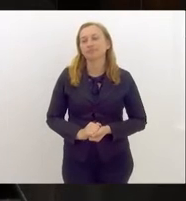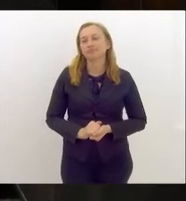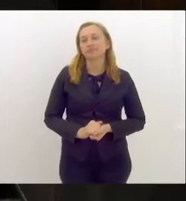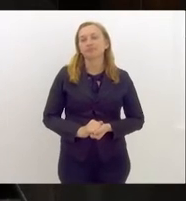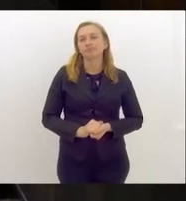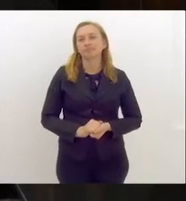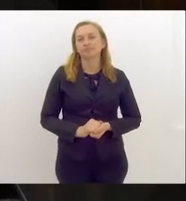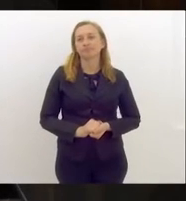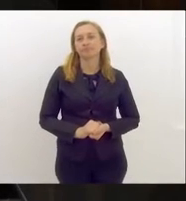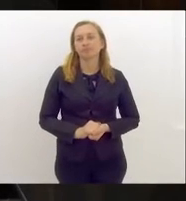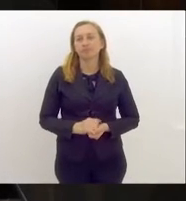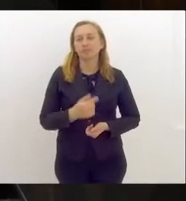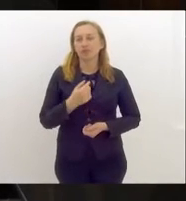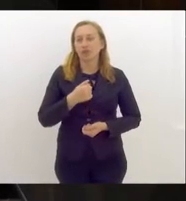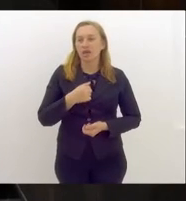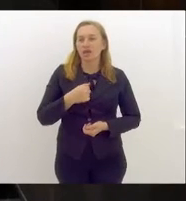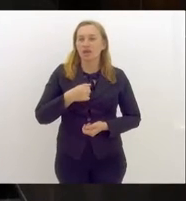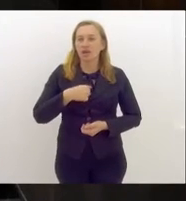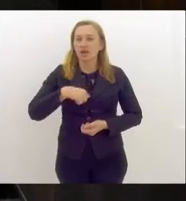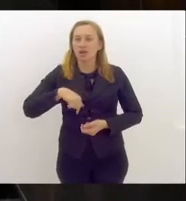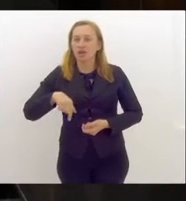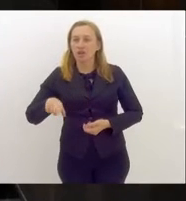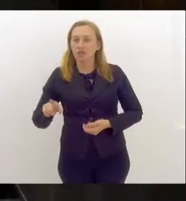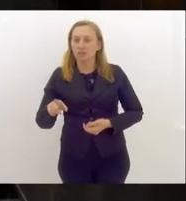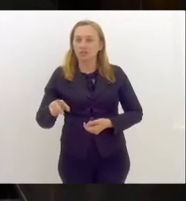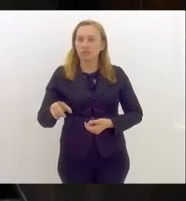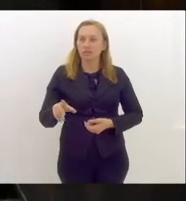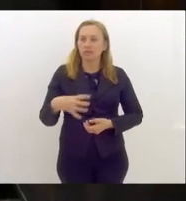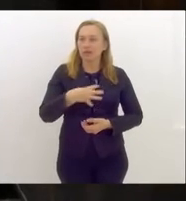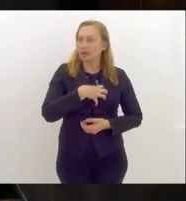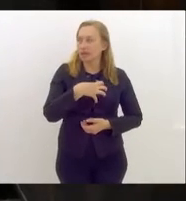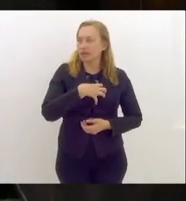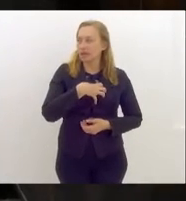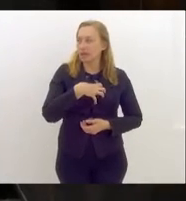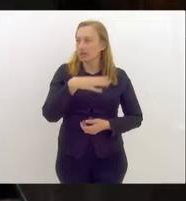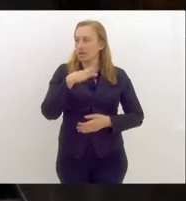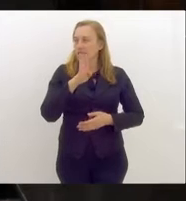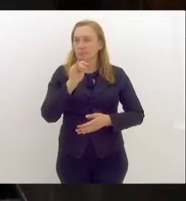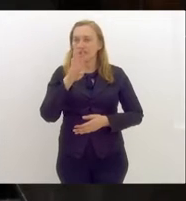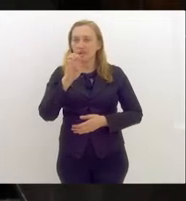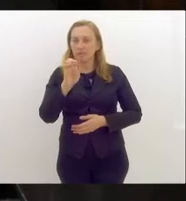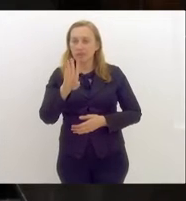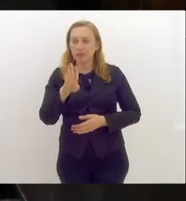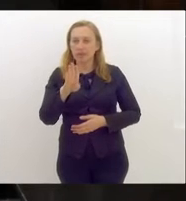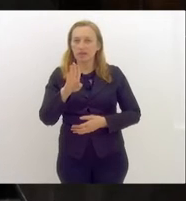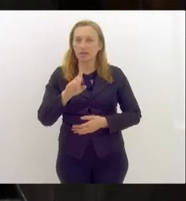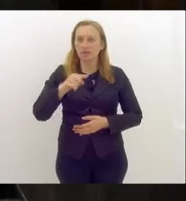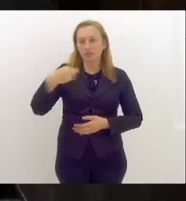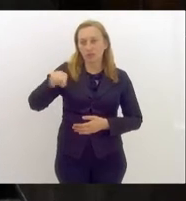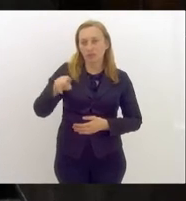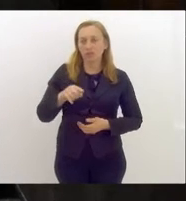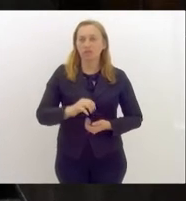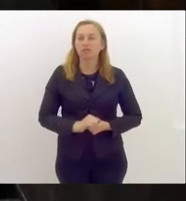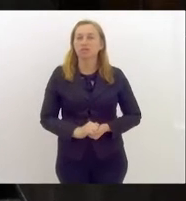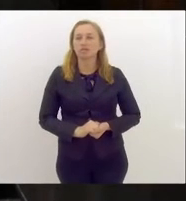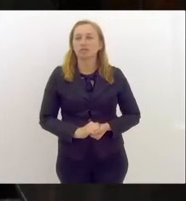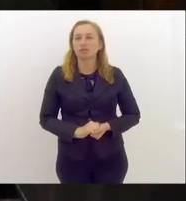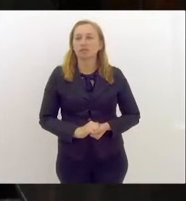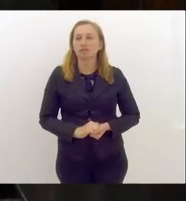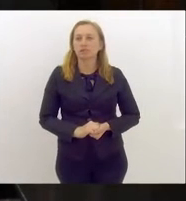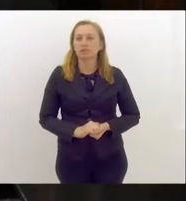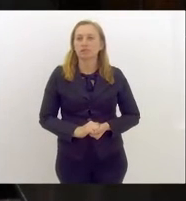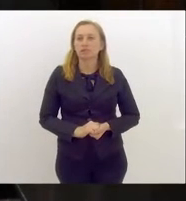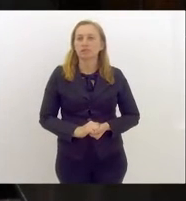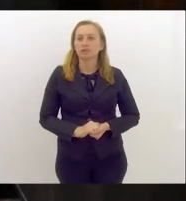desde Eu vim da Bahia passando por baby E por aí foi como